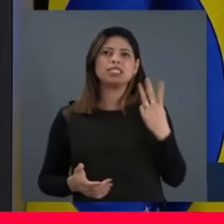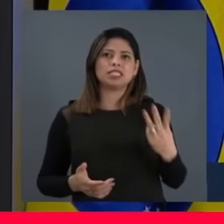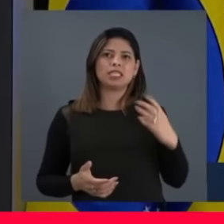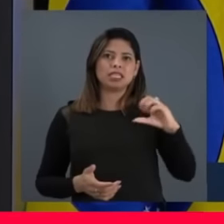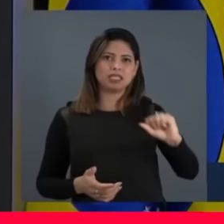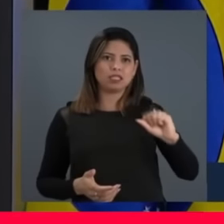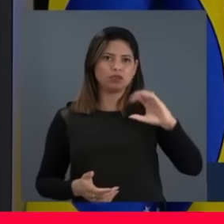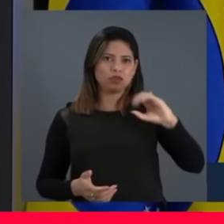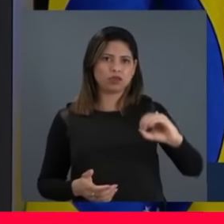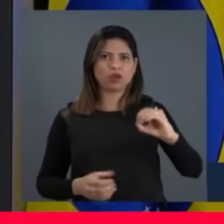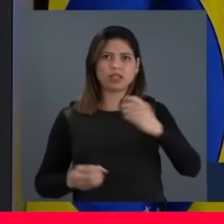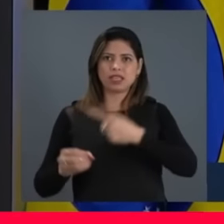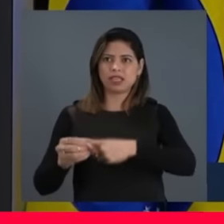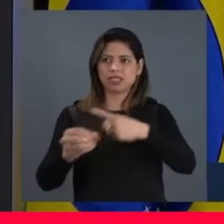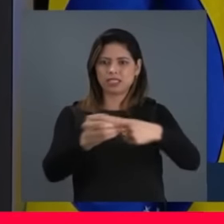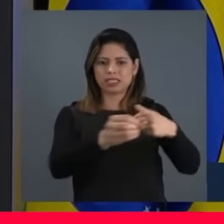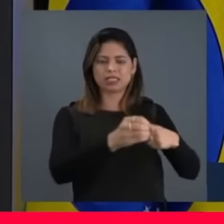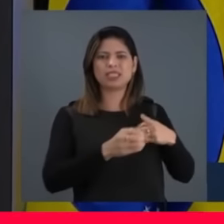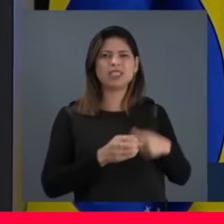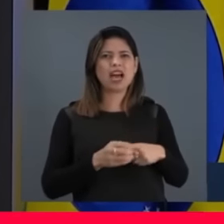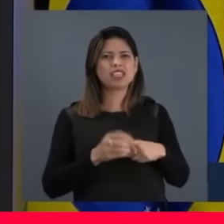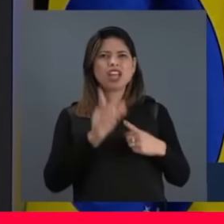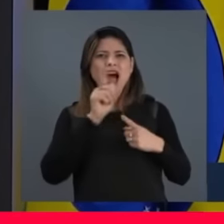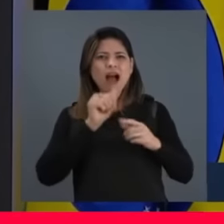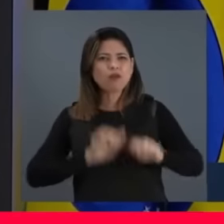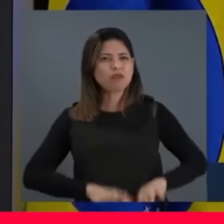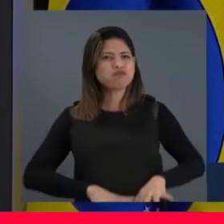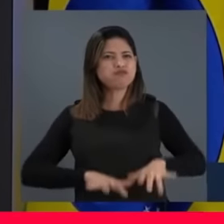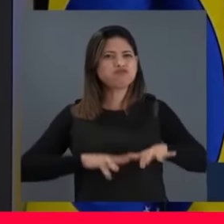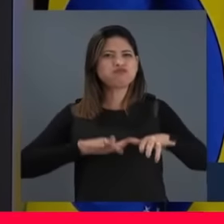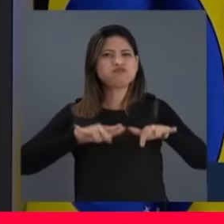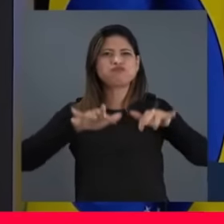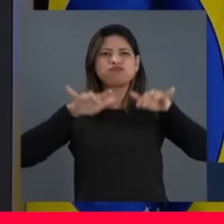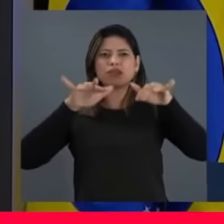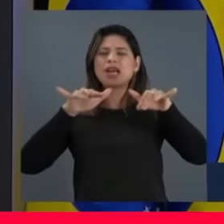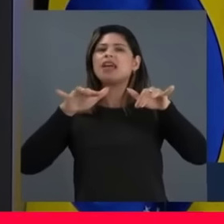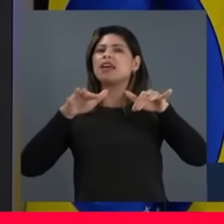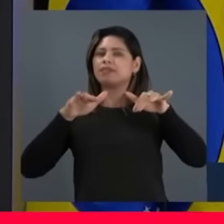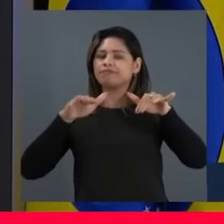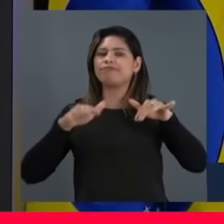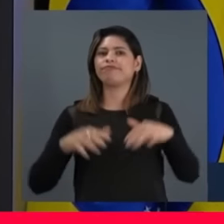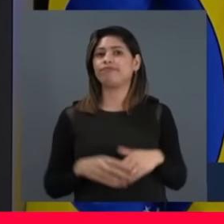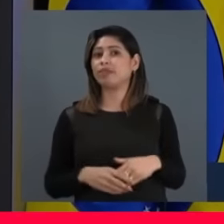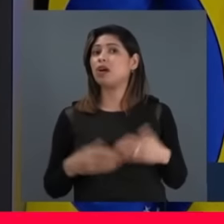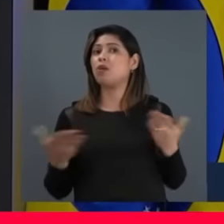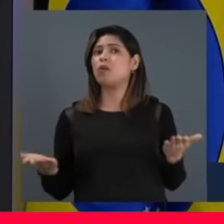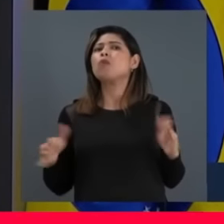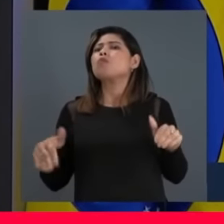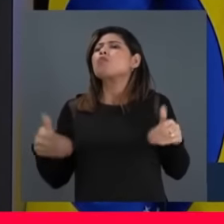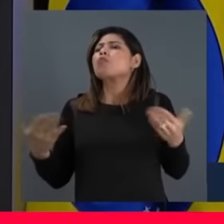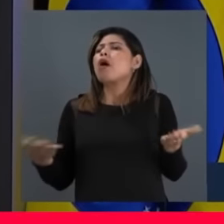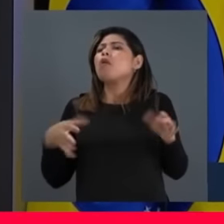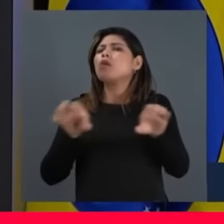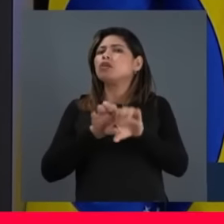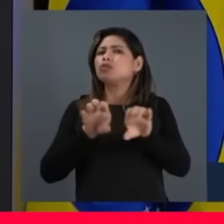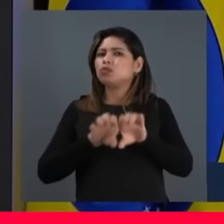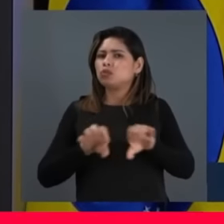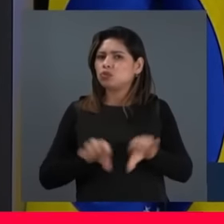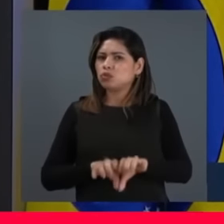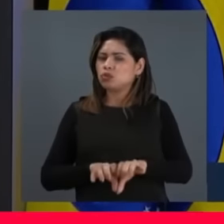cidades impactadas pela água debaixo d'água literalmente e qual a estrutura de